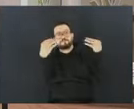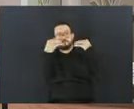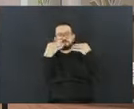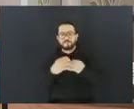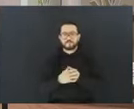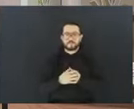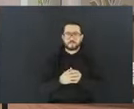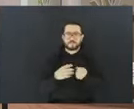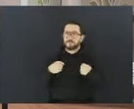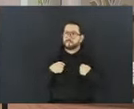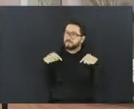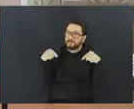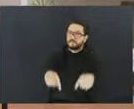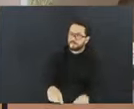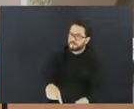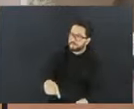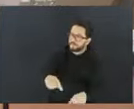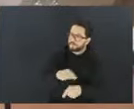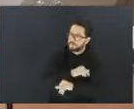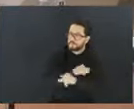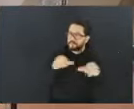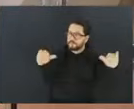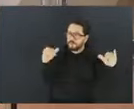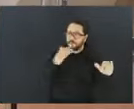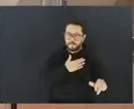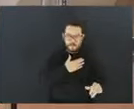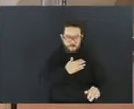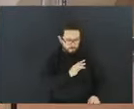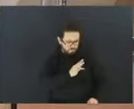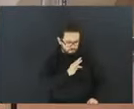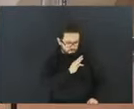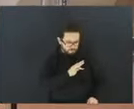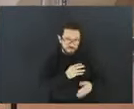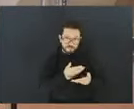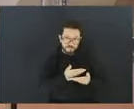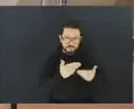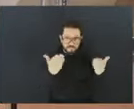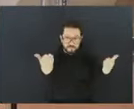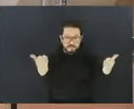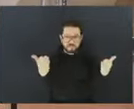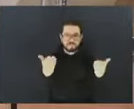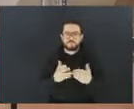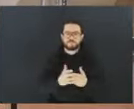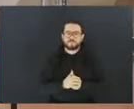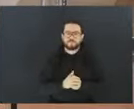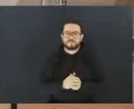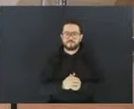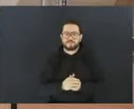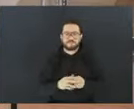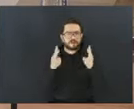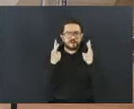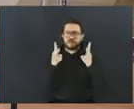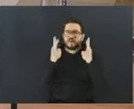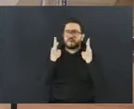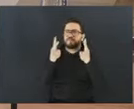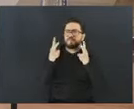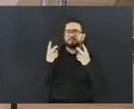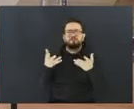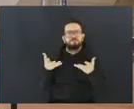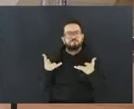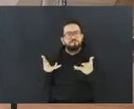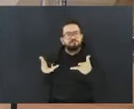coronel. Nós estivemos fazendo uma visita e, como muito cortês, muito receptivo com a